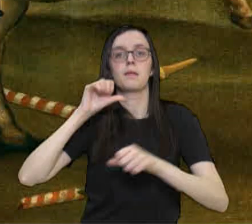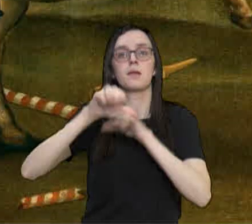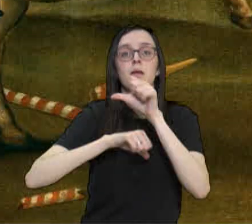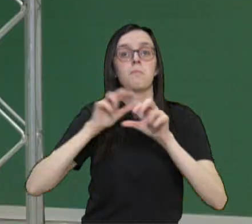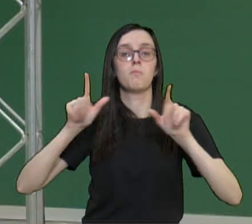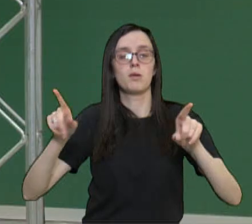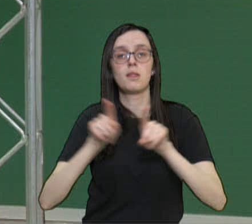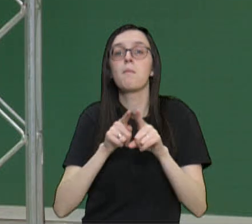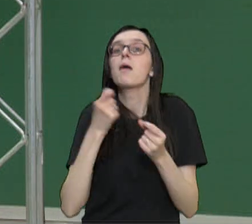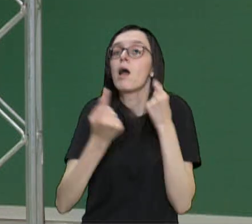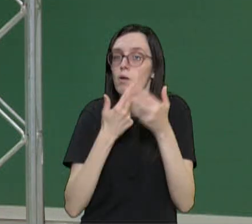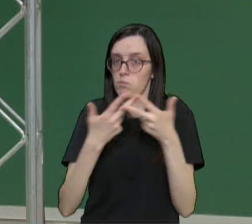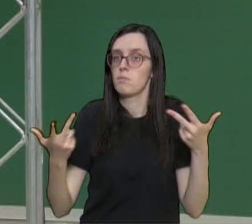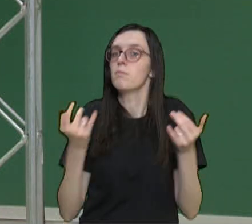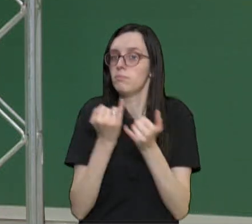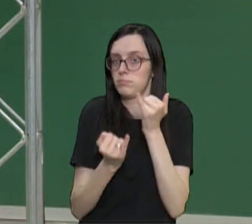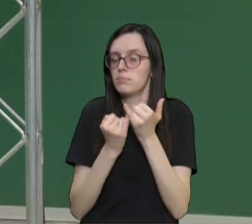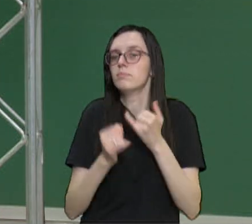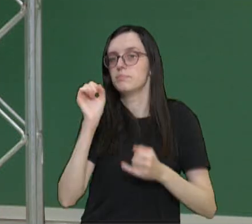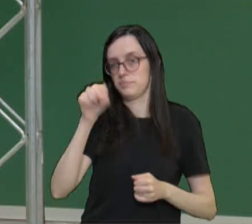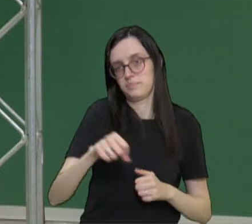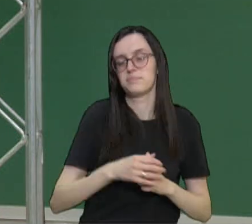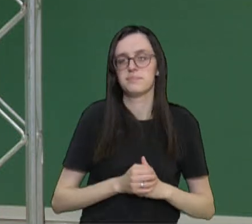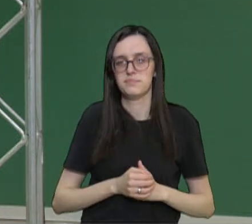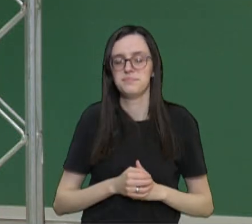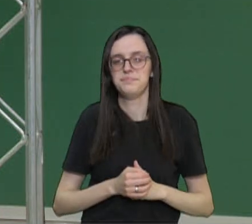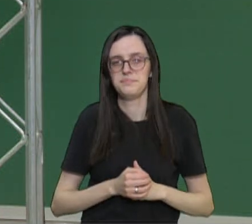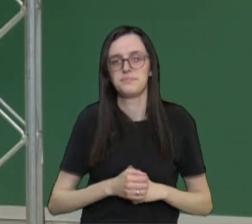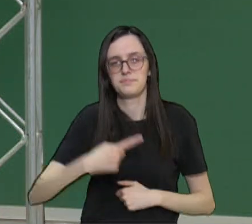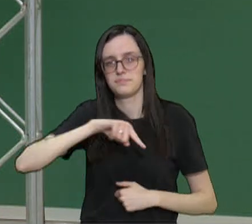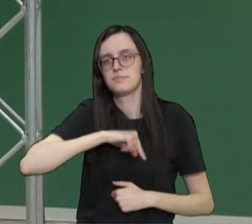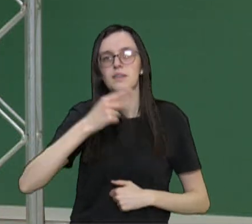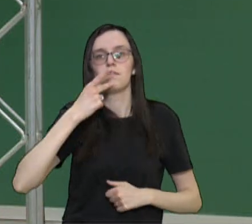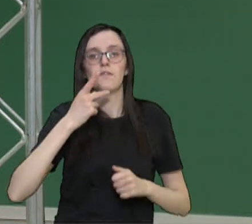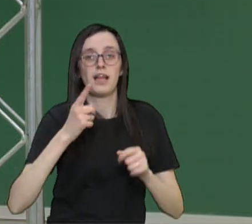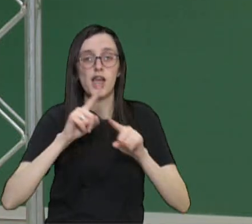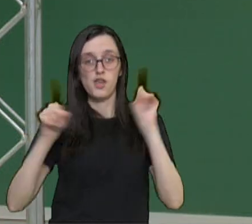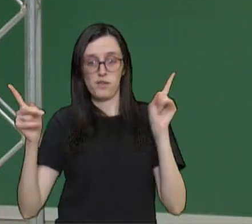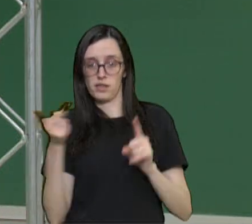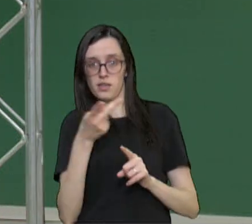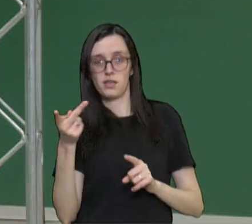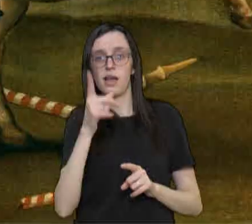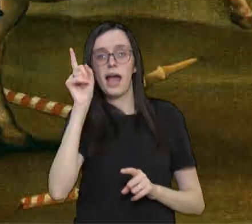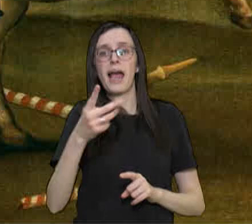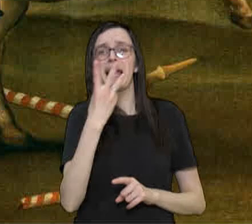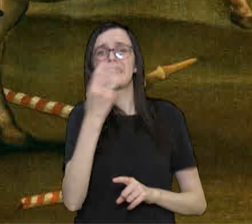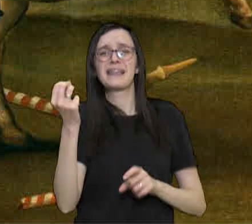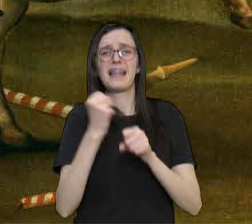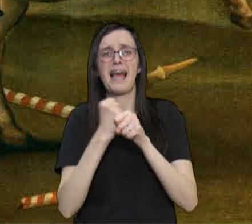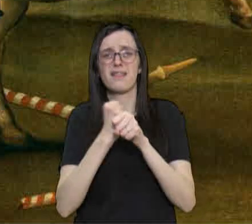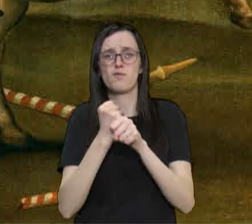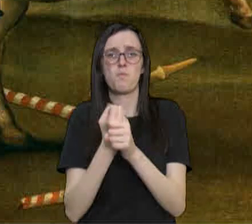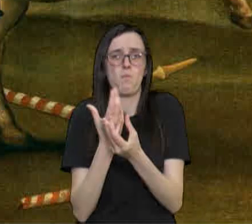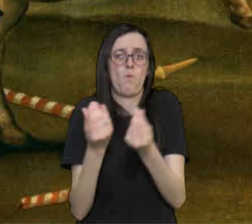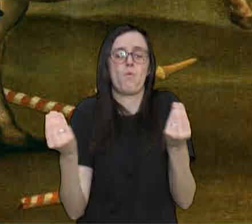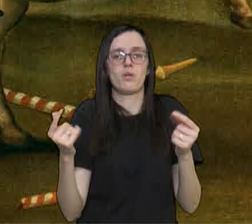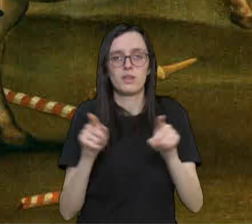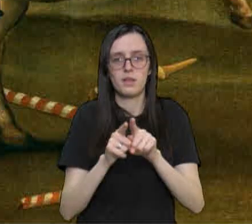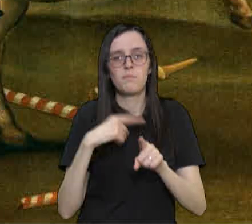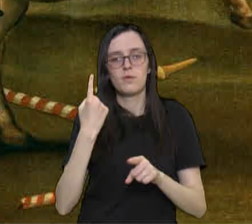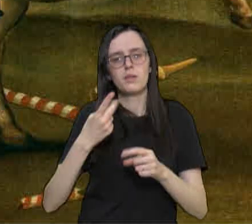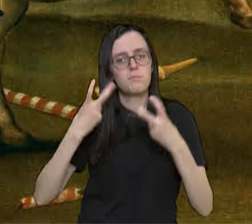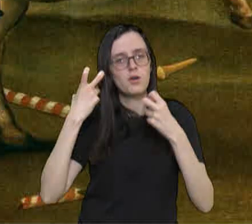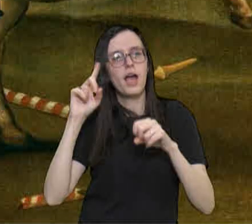e a semelhança. Nós estamos falando praticamente 300 anos de diferença de um para o outro. Ilustra bem a ideia